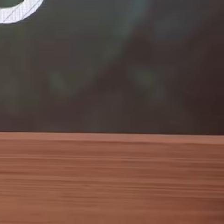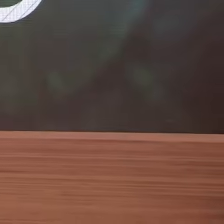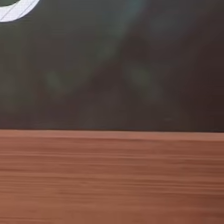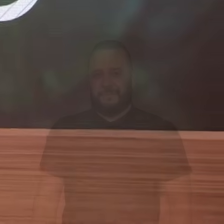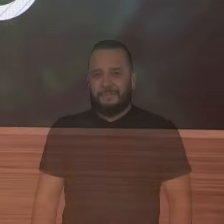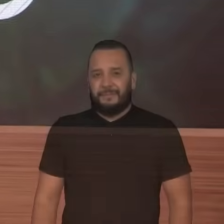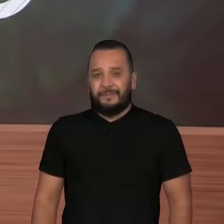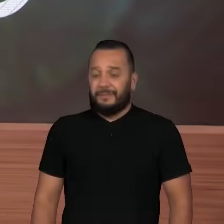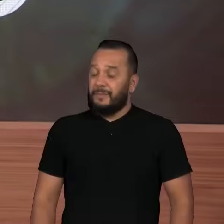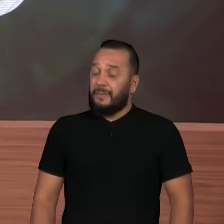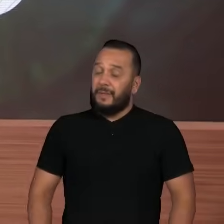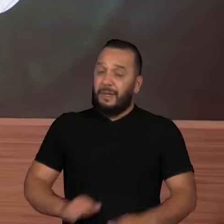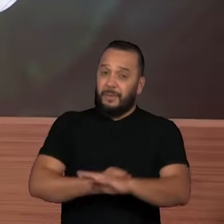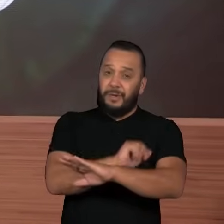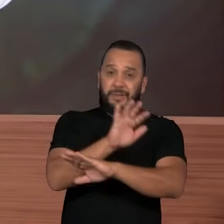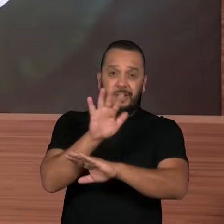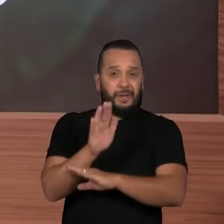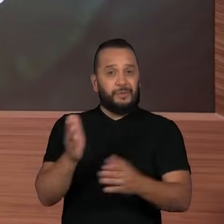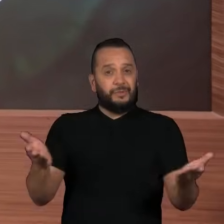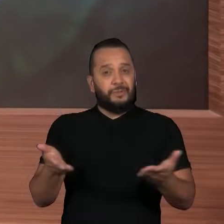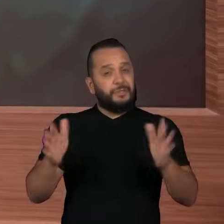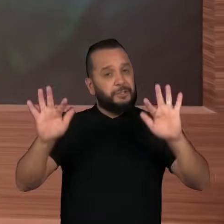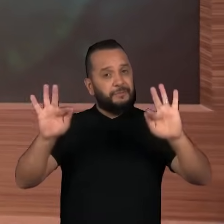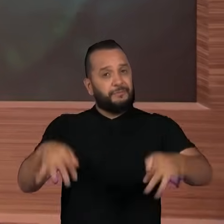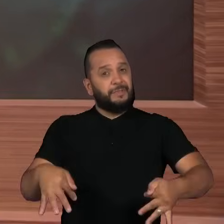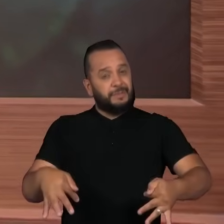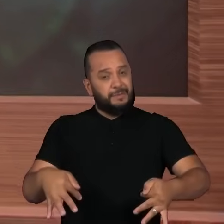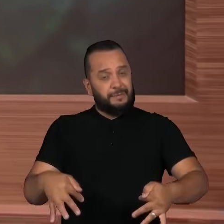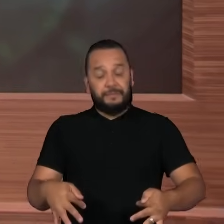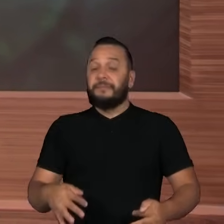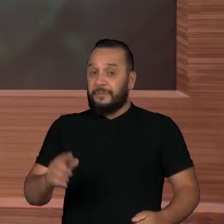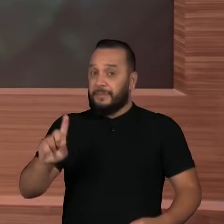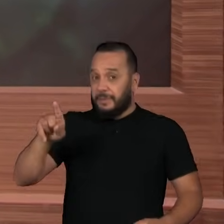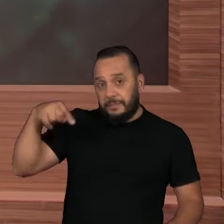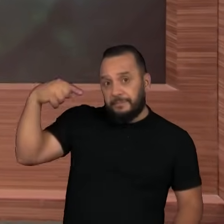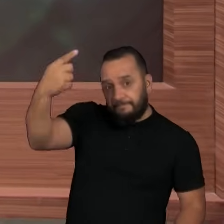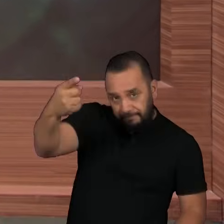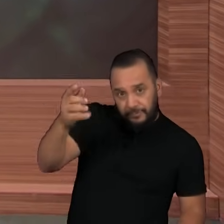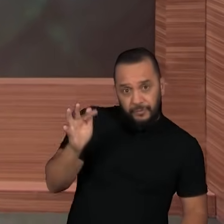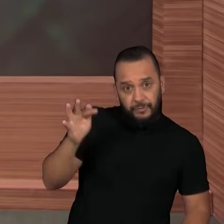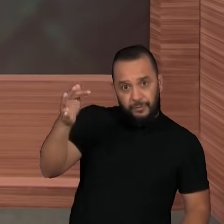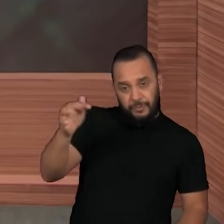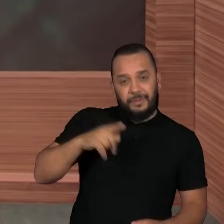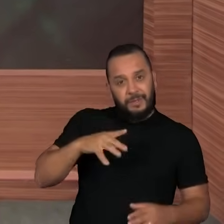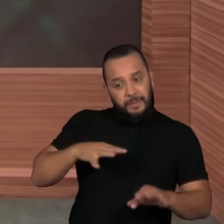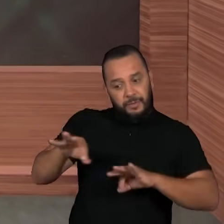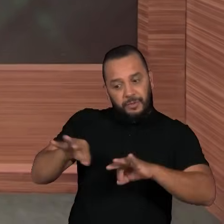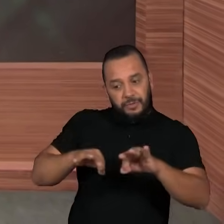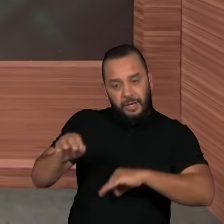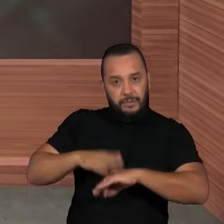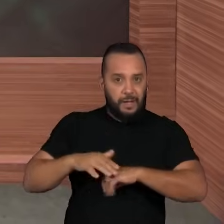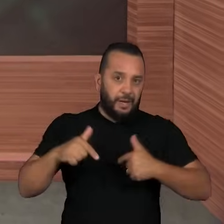E termina aqui o Repórter Eco de hoje. No próximo programa tem mais projetos,